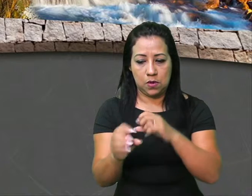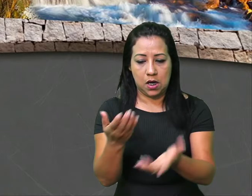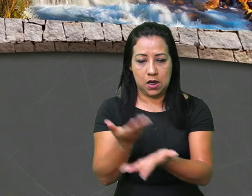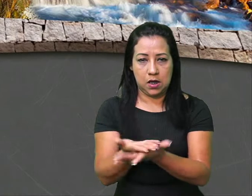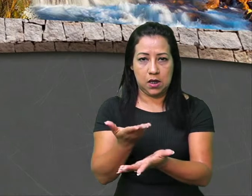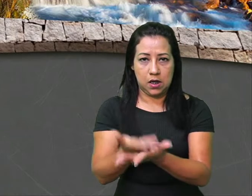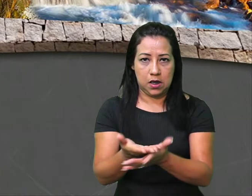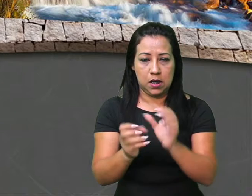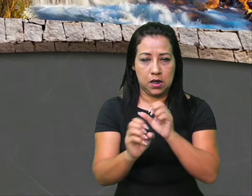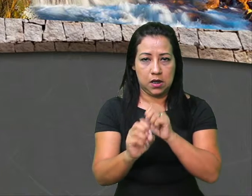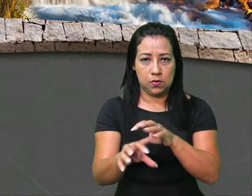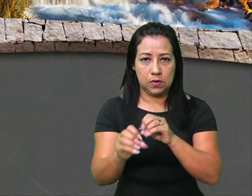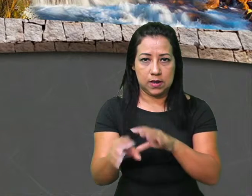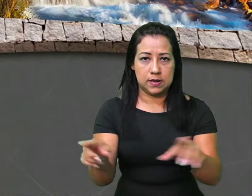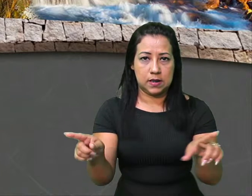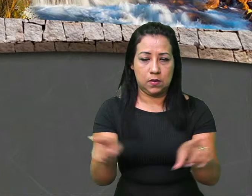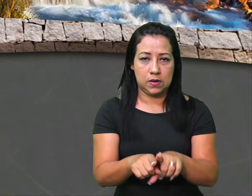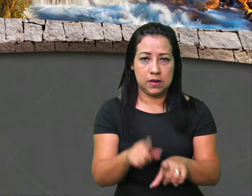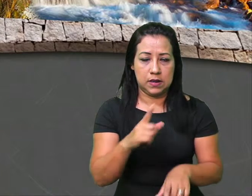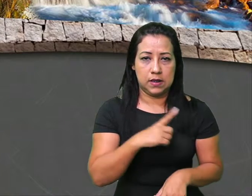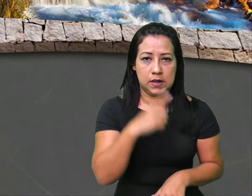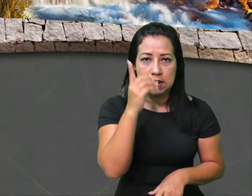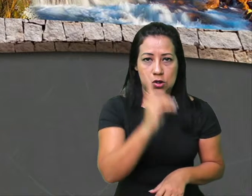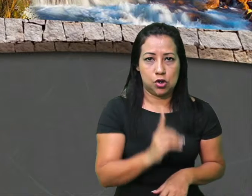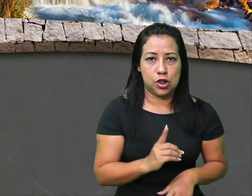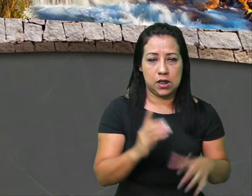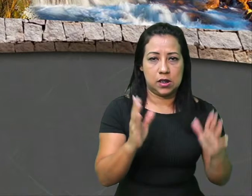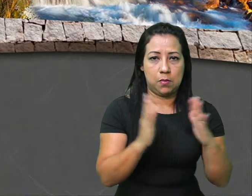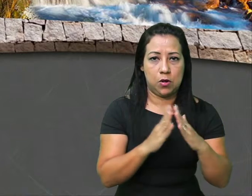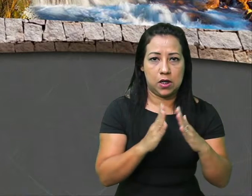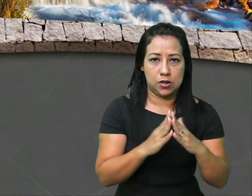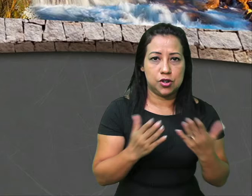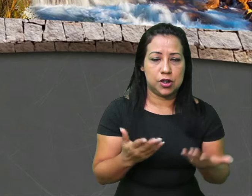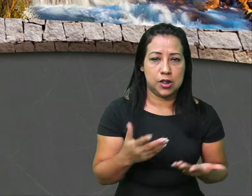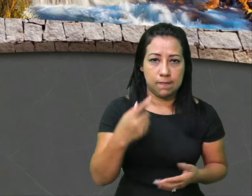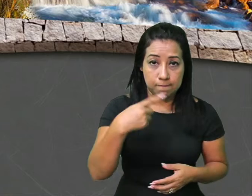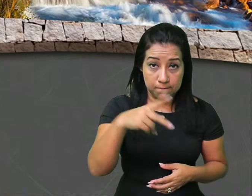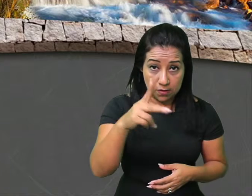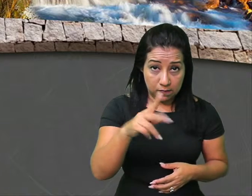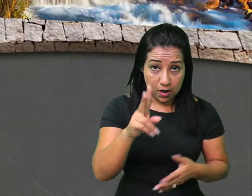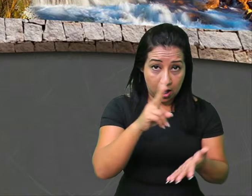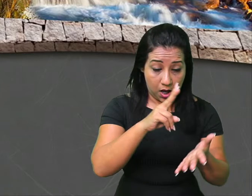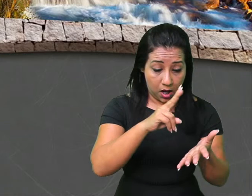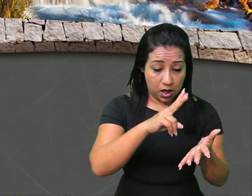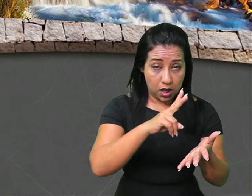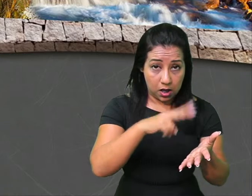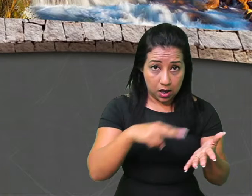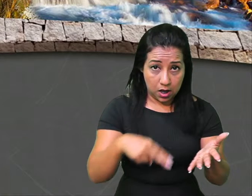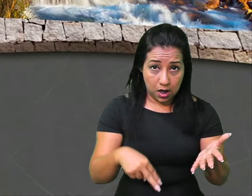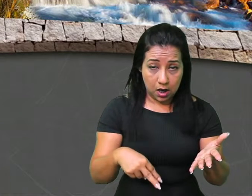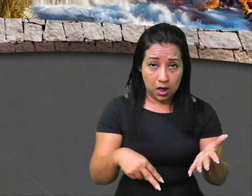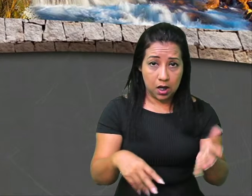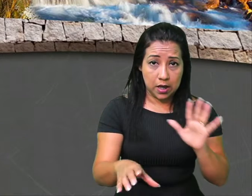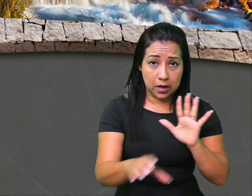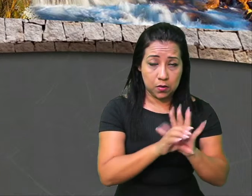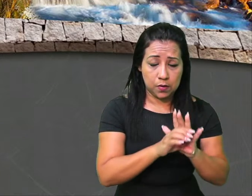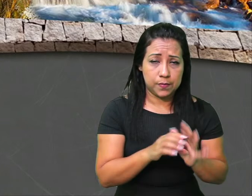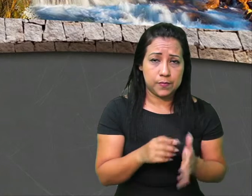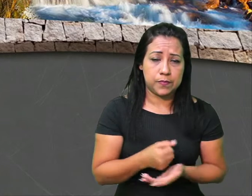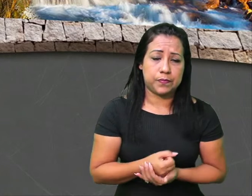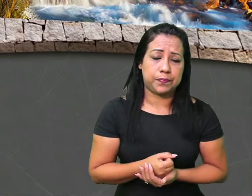ok? Faz esse desafio. E eu desafio vocês também, aí estudando esses conteúdos aí que eu